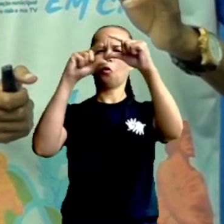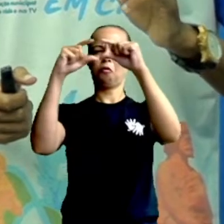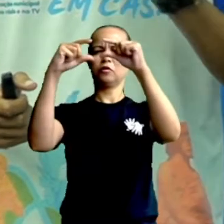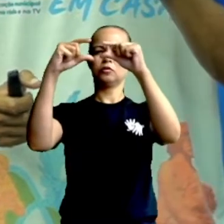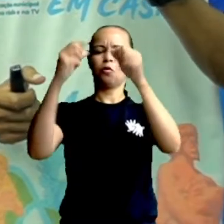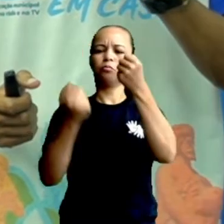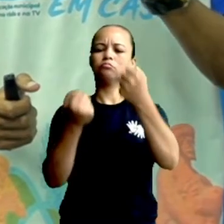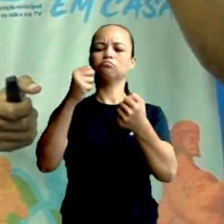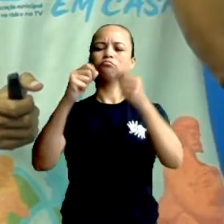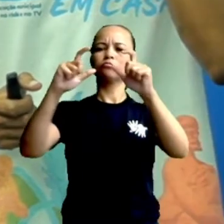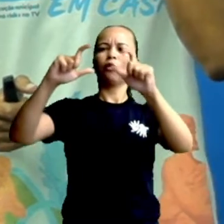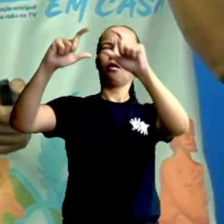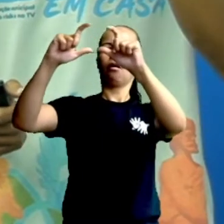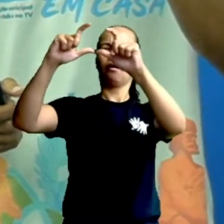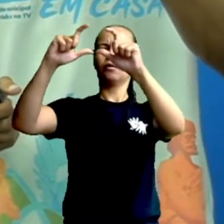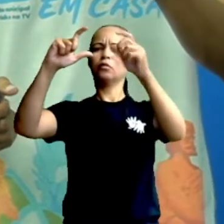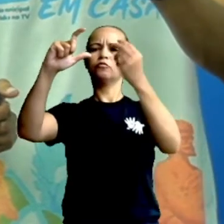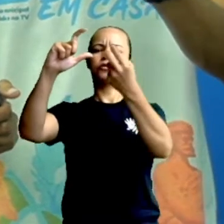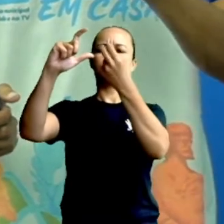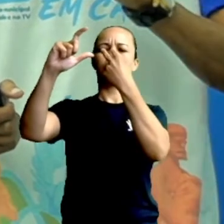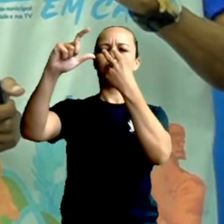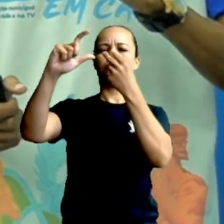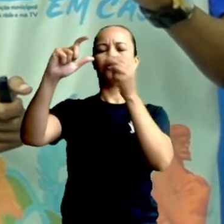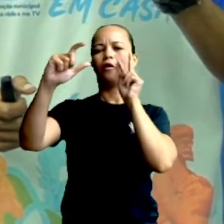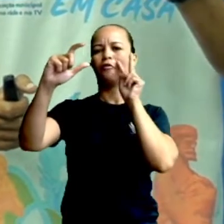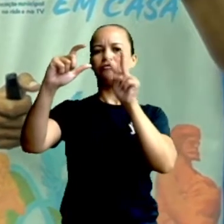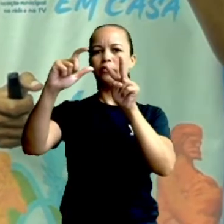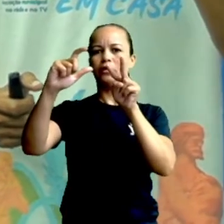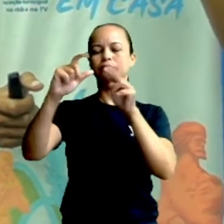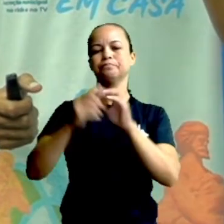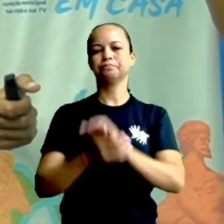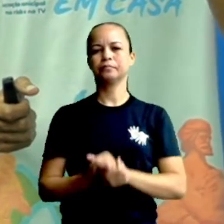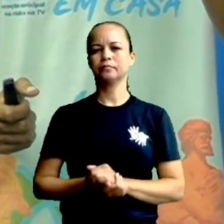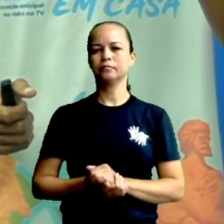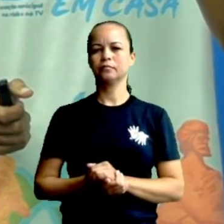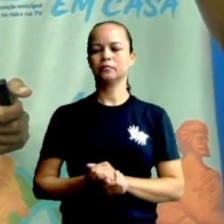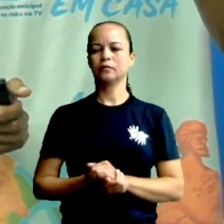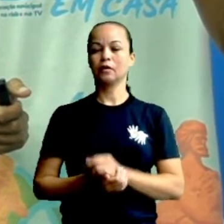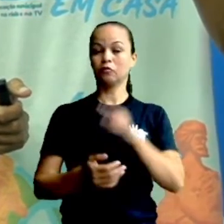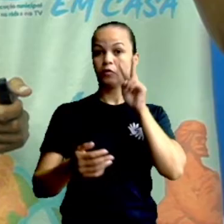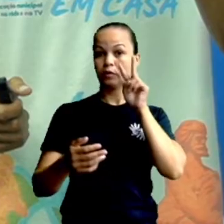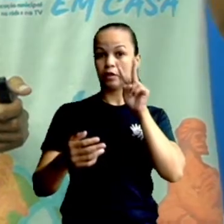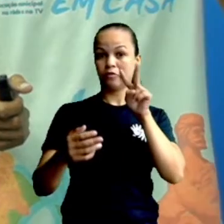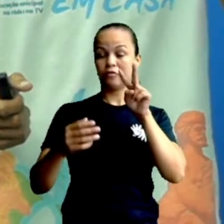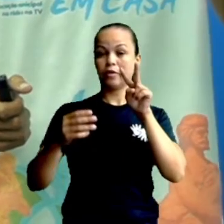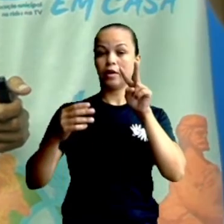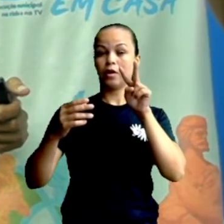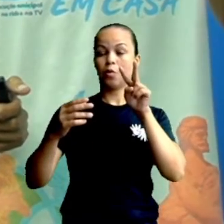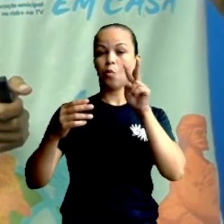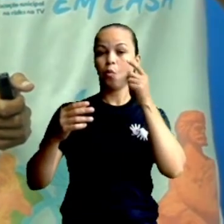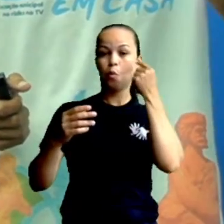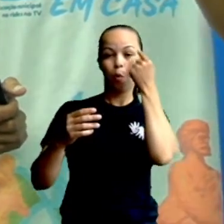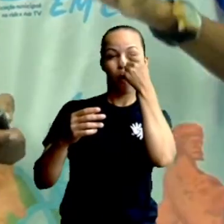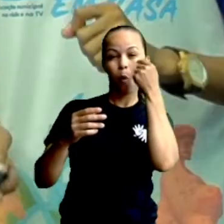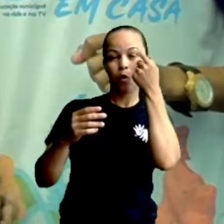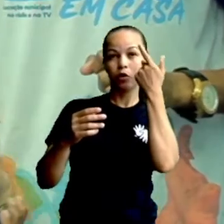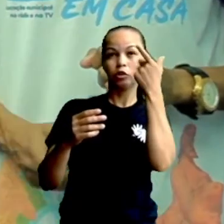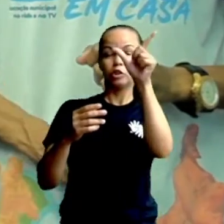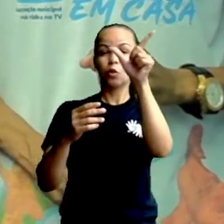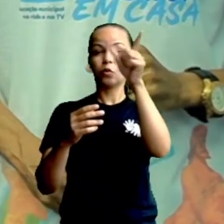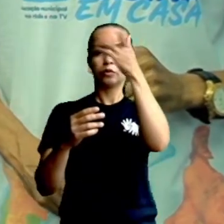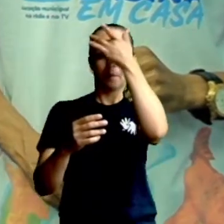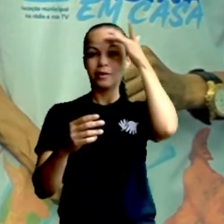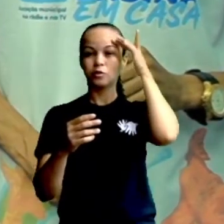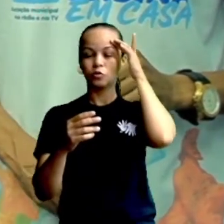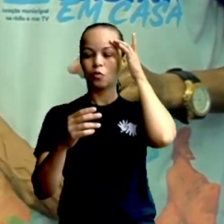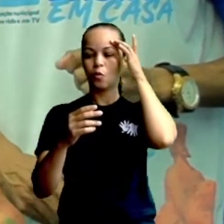você vê, presta atenção, se você vê os olhos de uma pessoa pelo espelho, como está